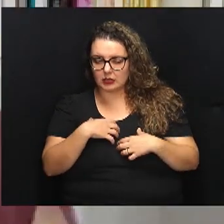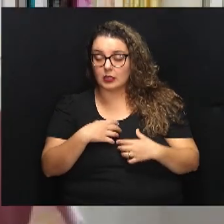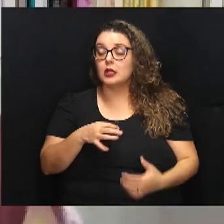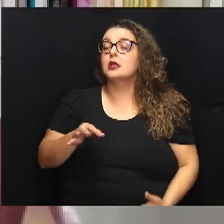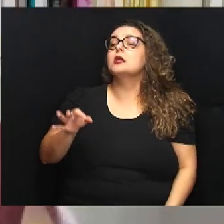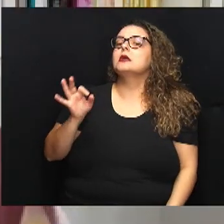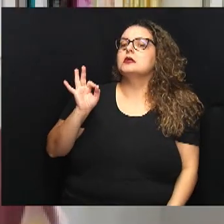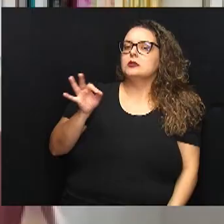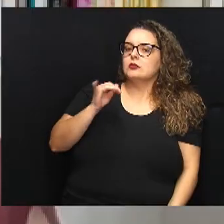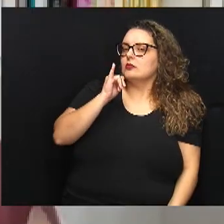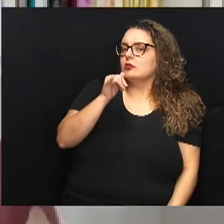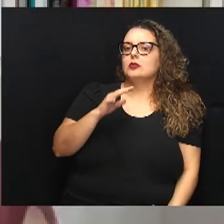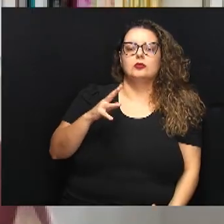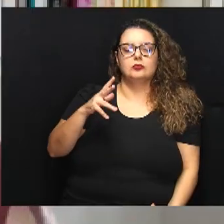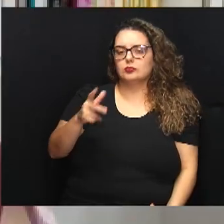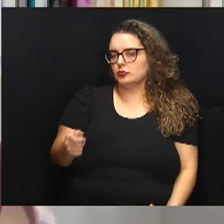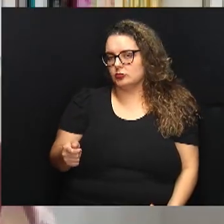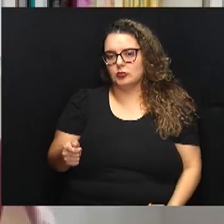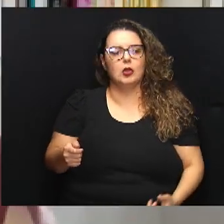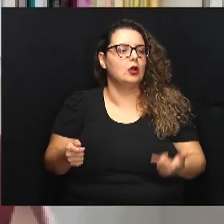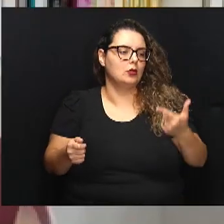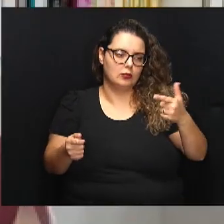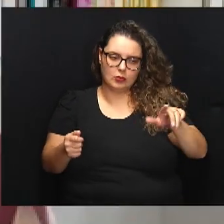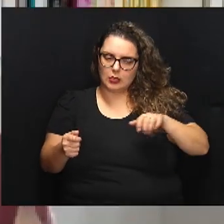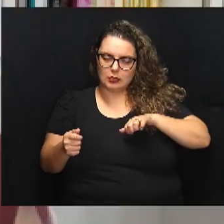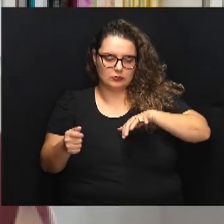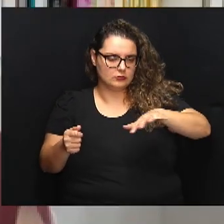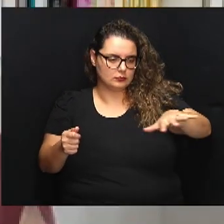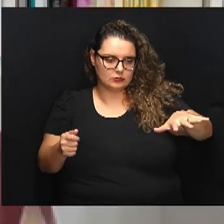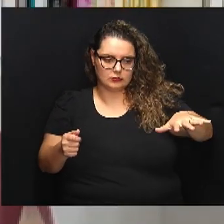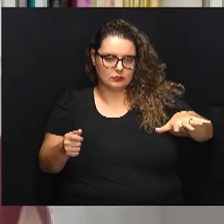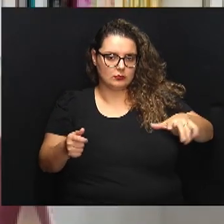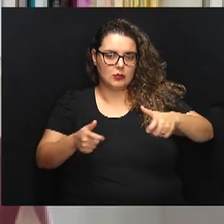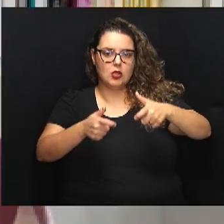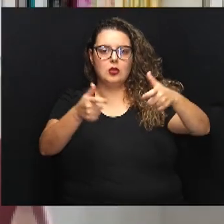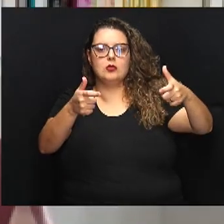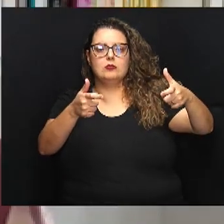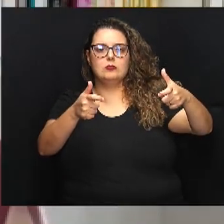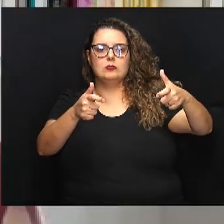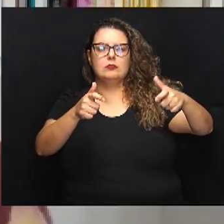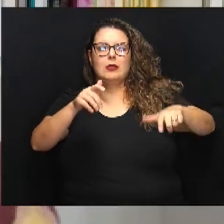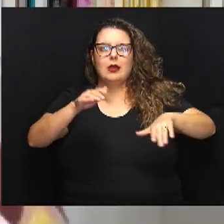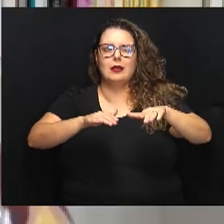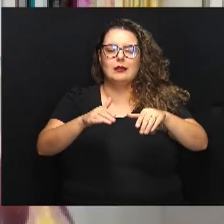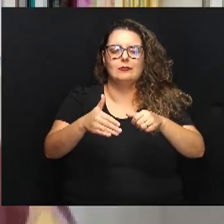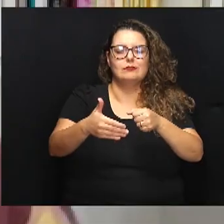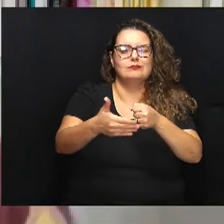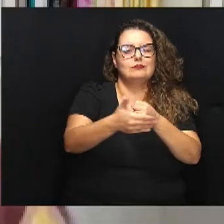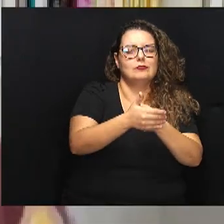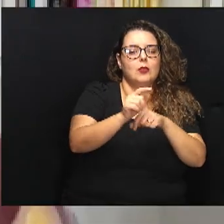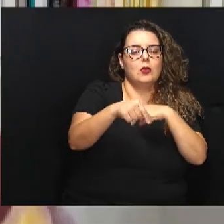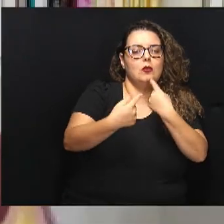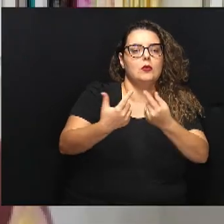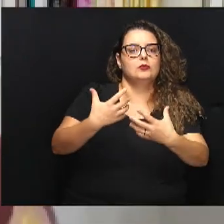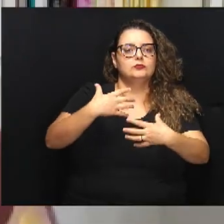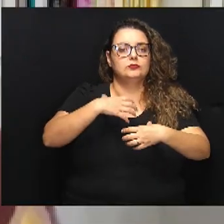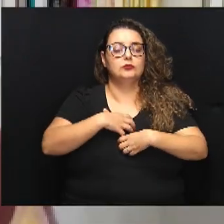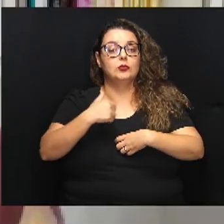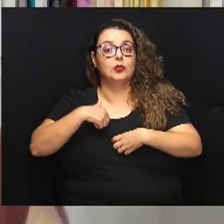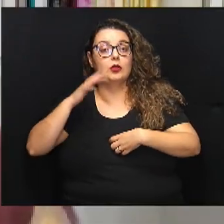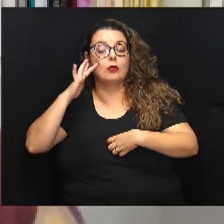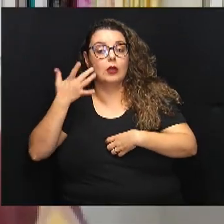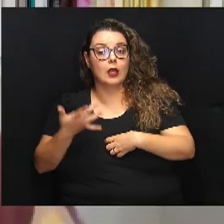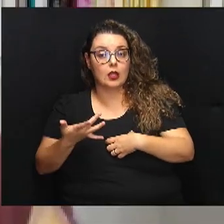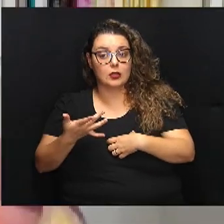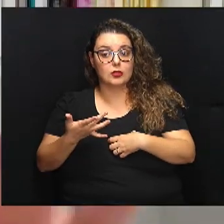Exato, você falou tudo. Elas continuam demais, mas muitas vezes com outra roupagem, porque eu acho que